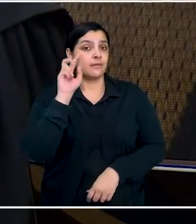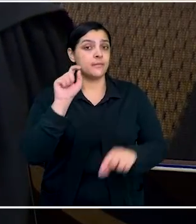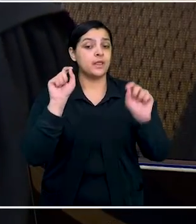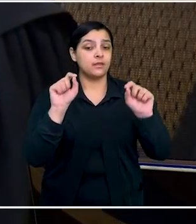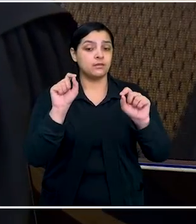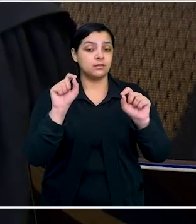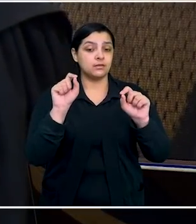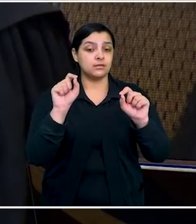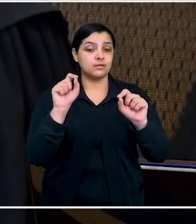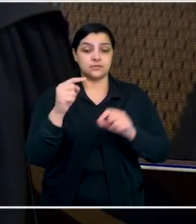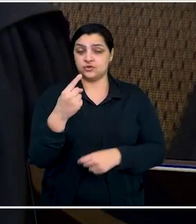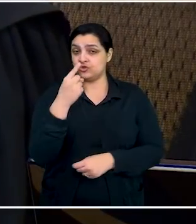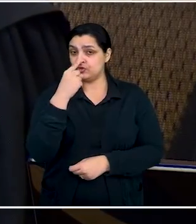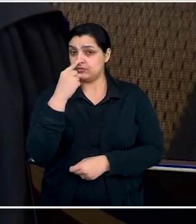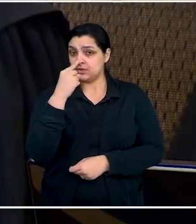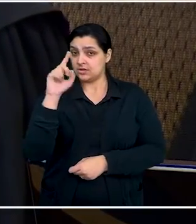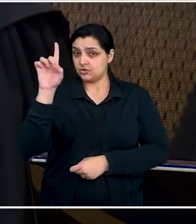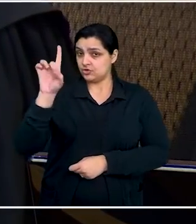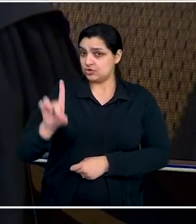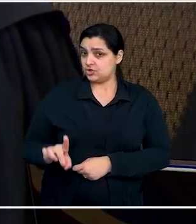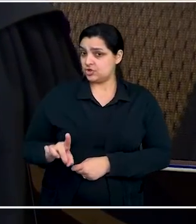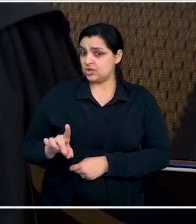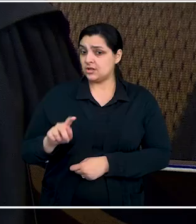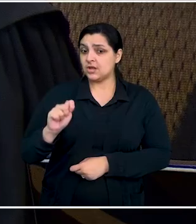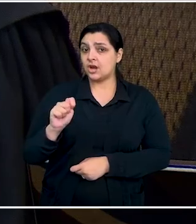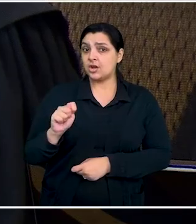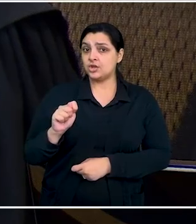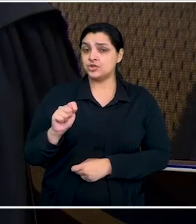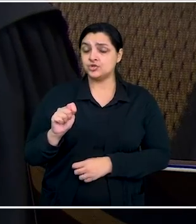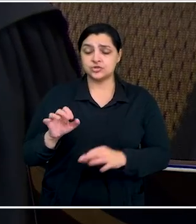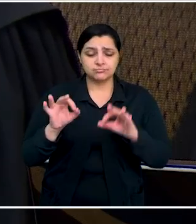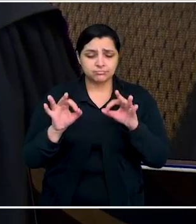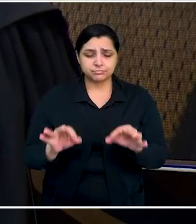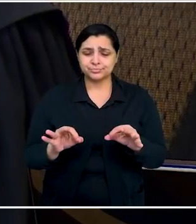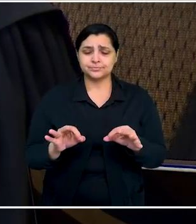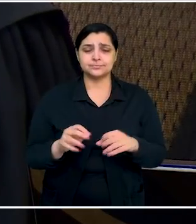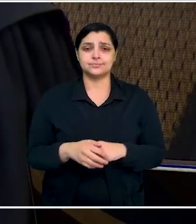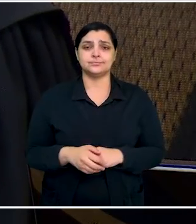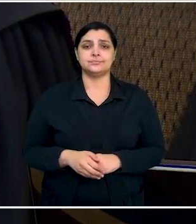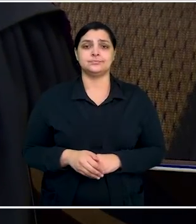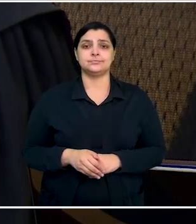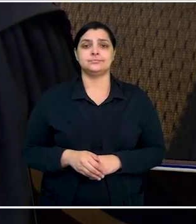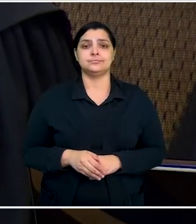garantia constitucional da intimidade ela deve ser